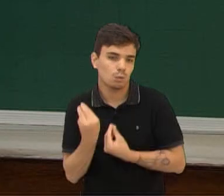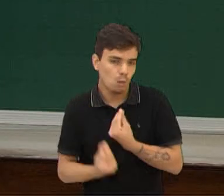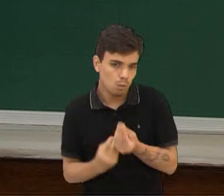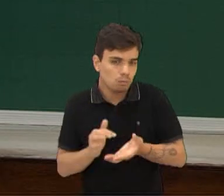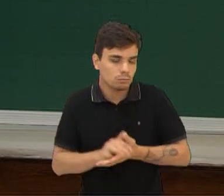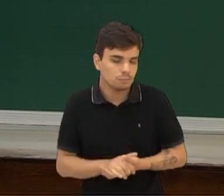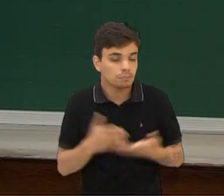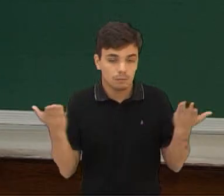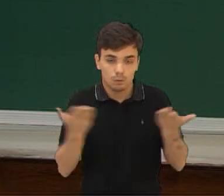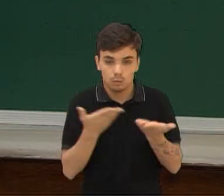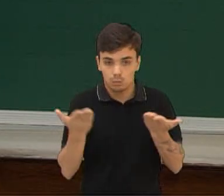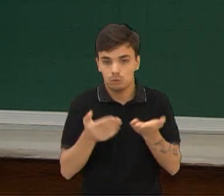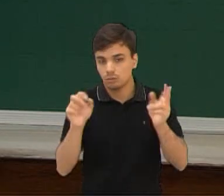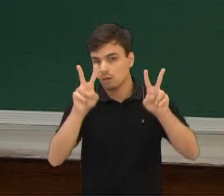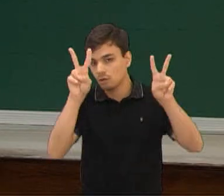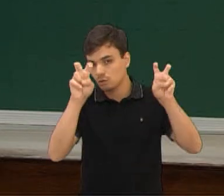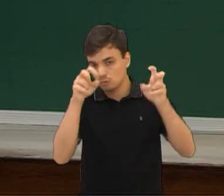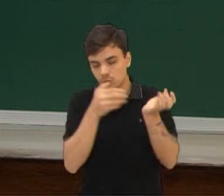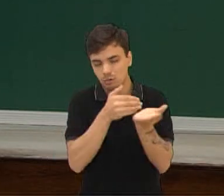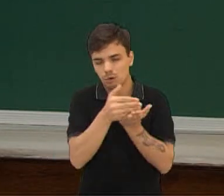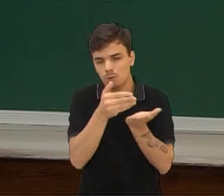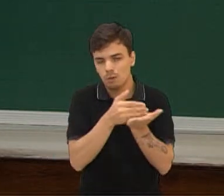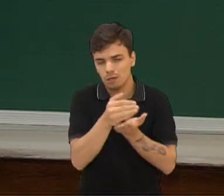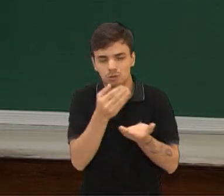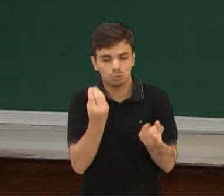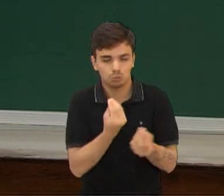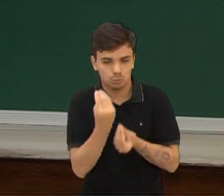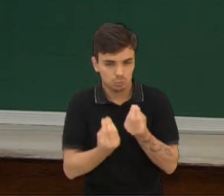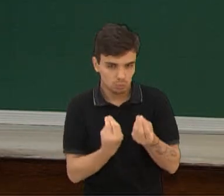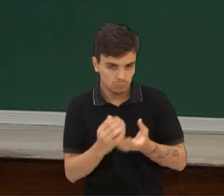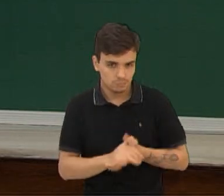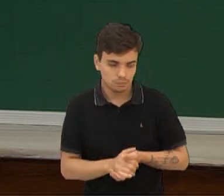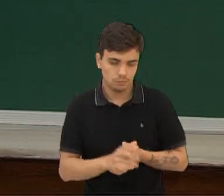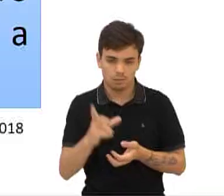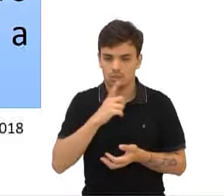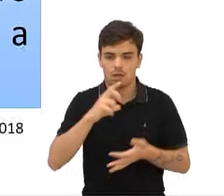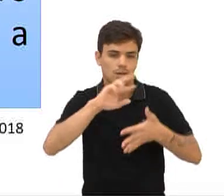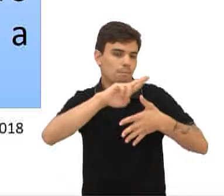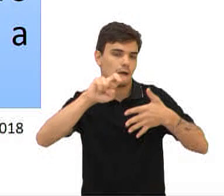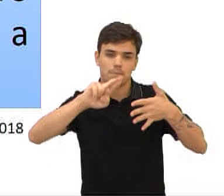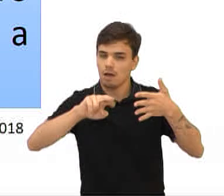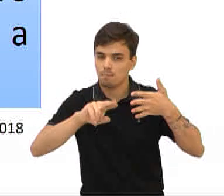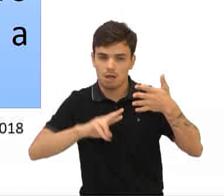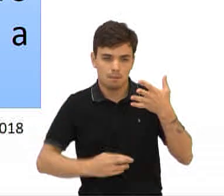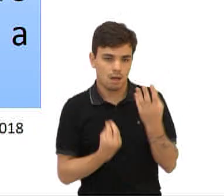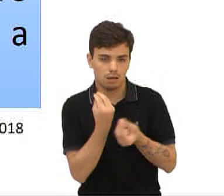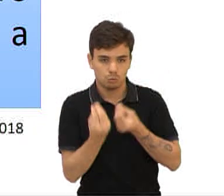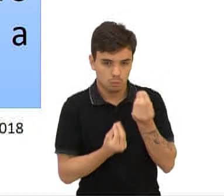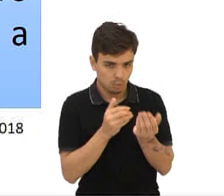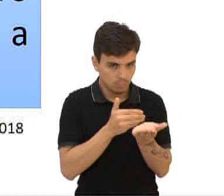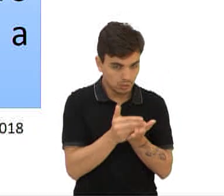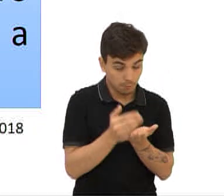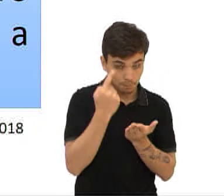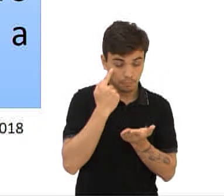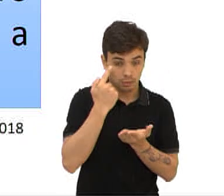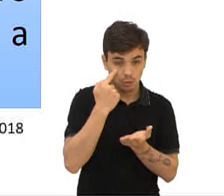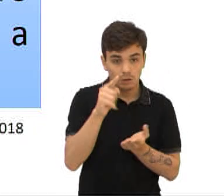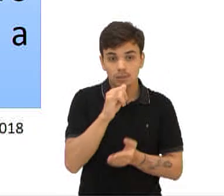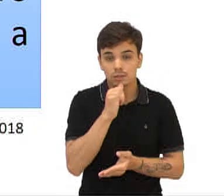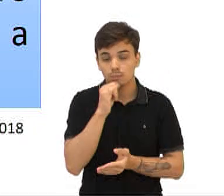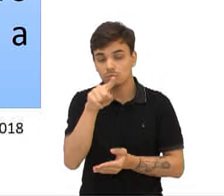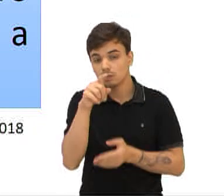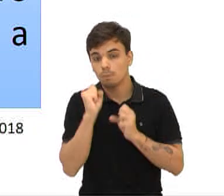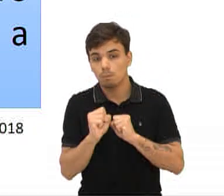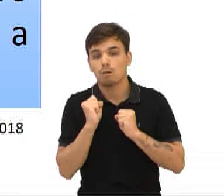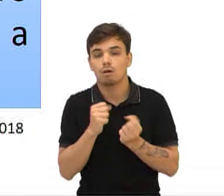vamos trabalhar com esse começo do texto. Como que a gente começa? Existem várias maneiras, tá? Então, por exemplo, você pode iniciar